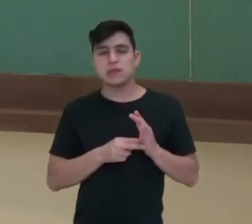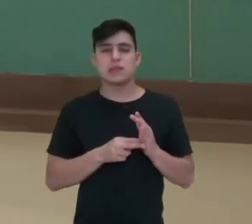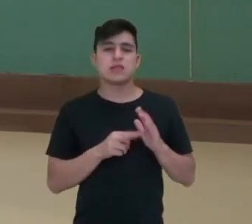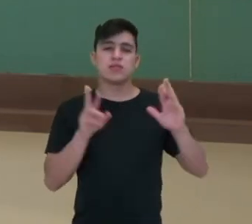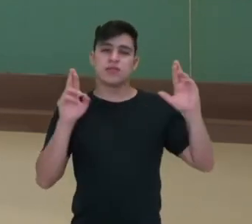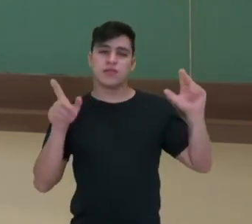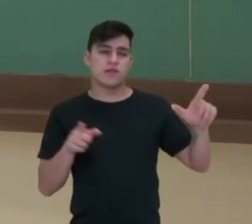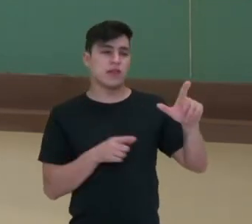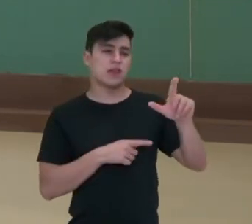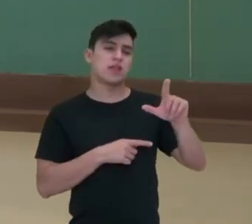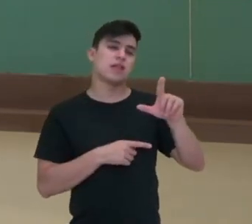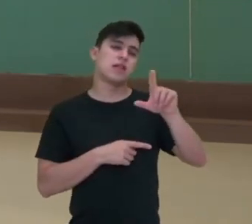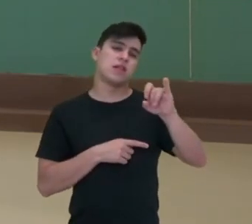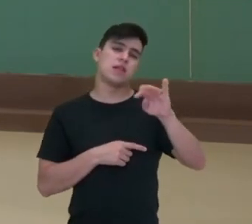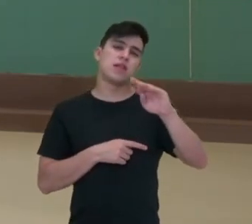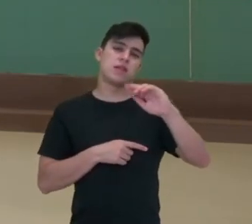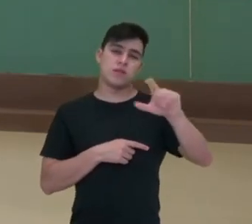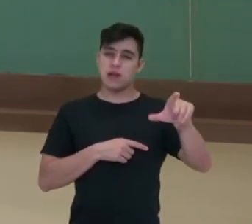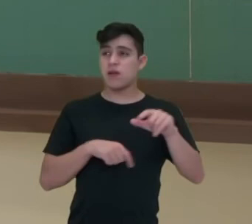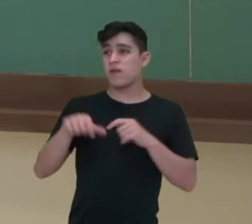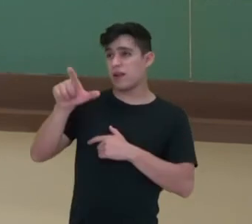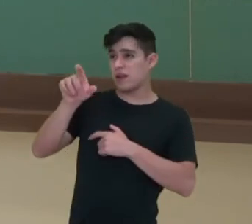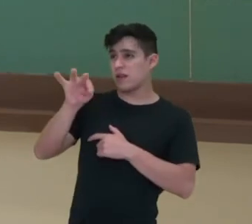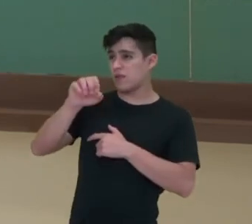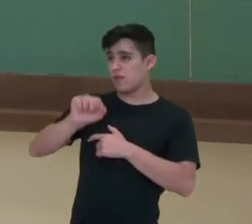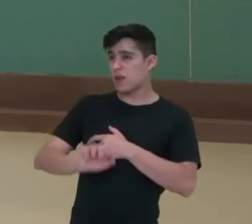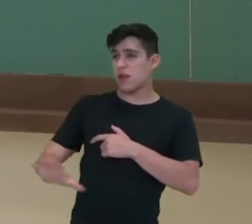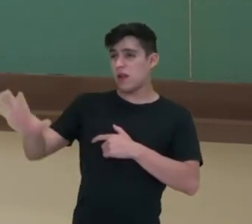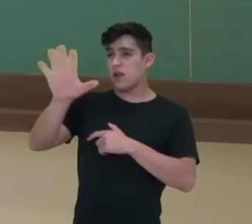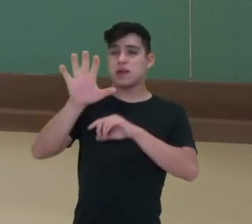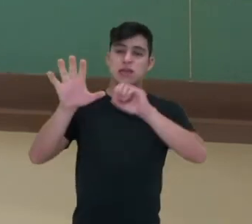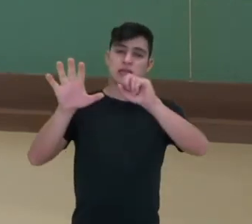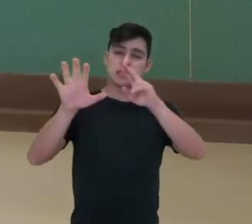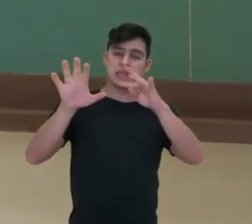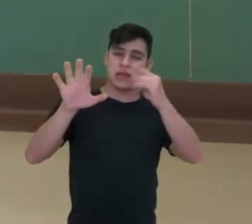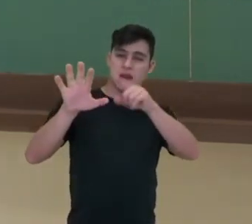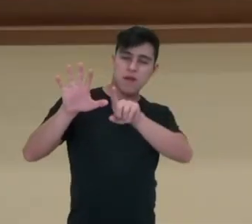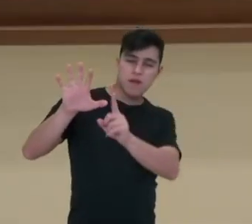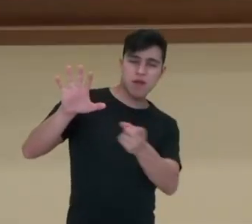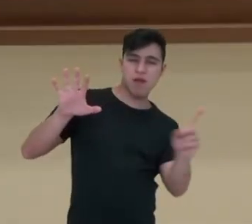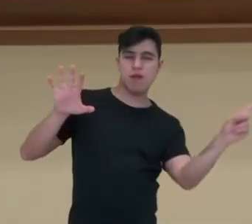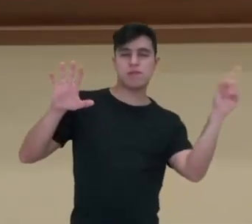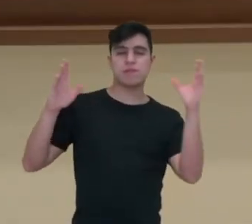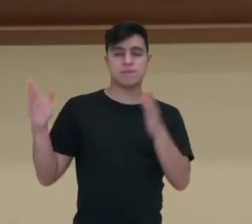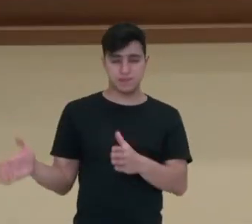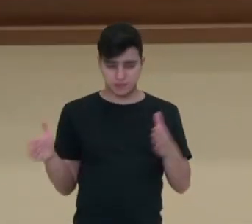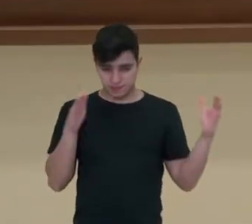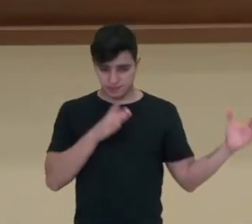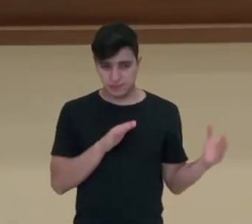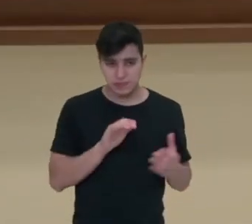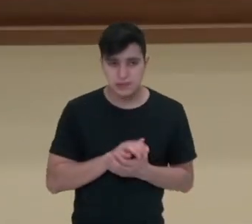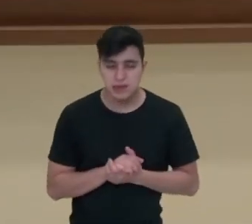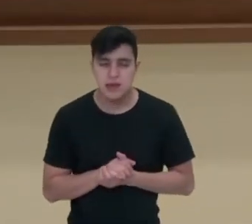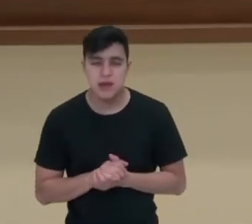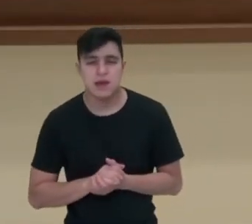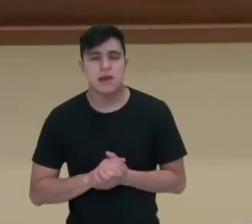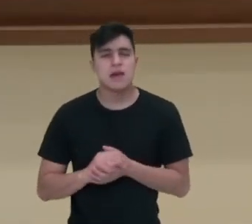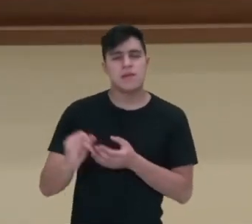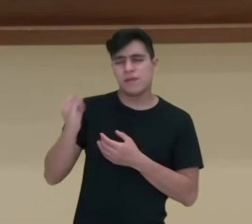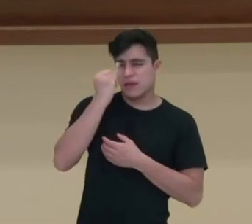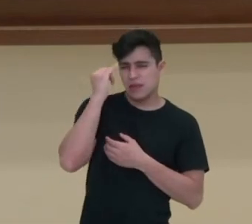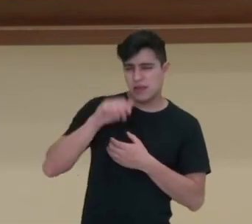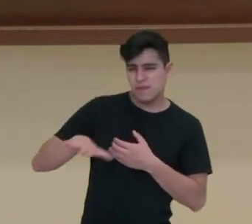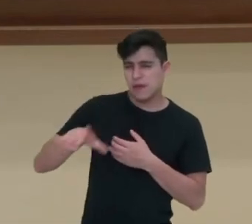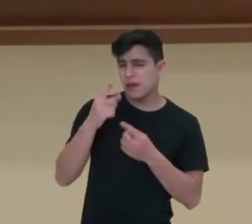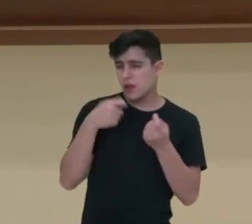à litoral, às áreas que já estavam sendo ocupadas. Uma outra atividade que foi importante para a economia e